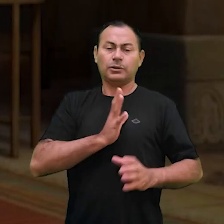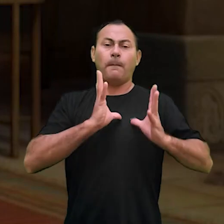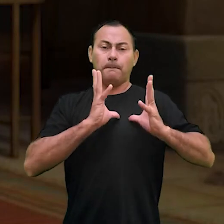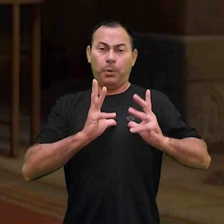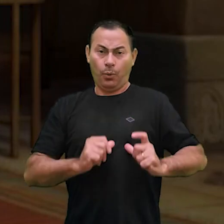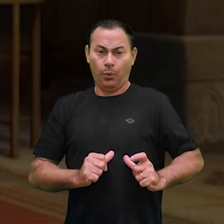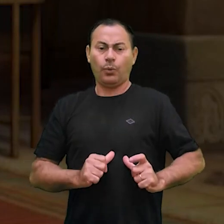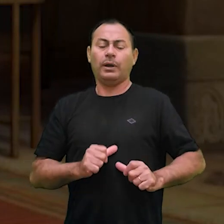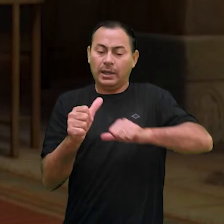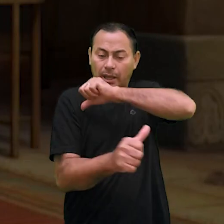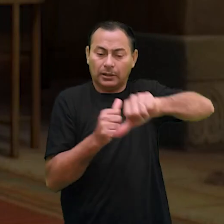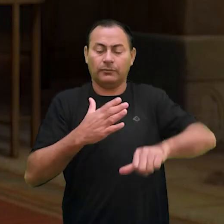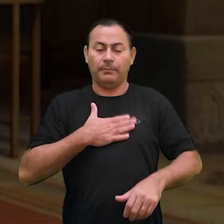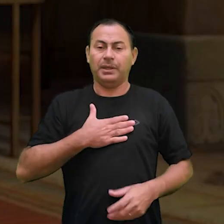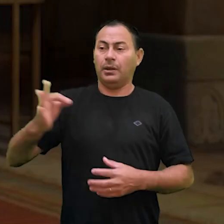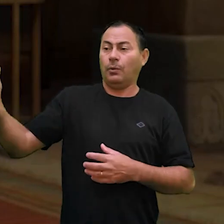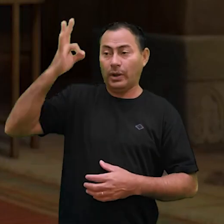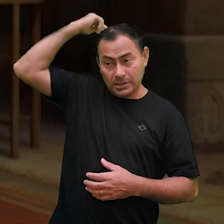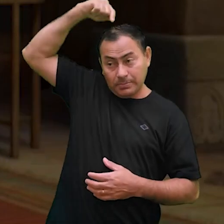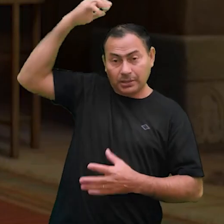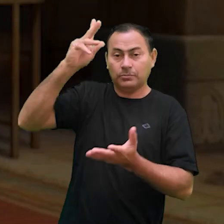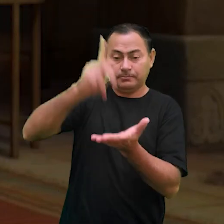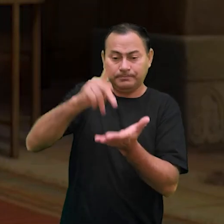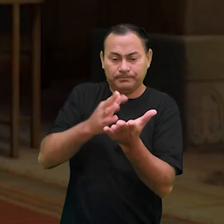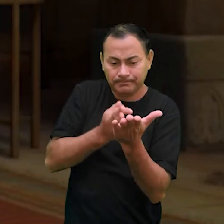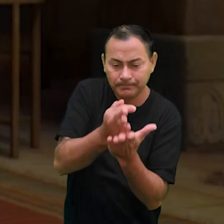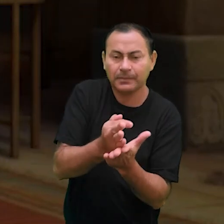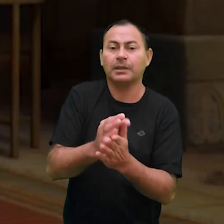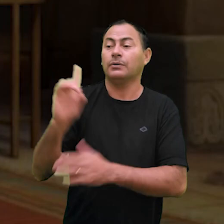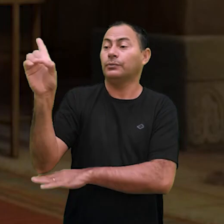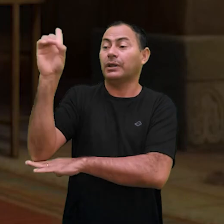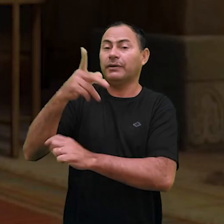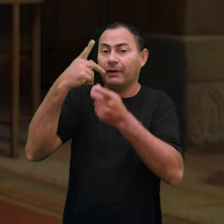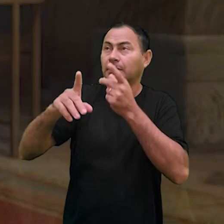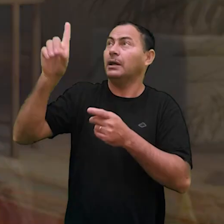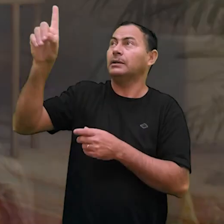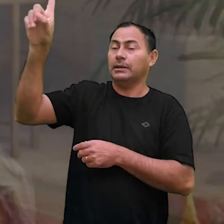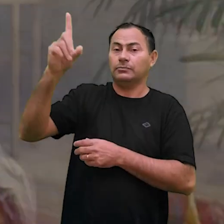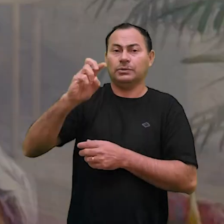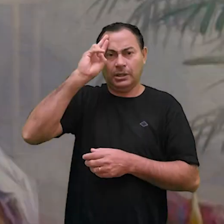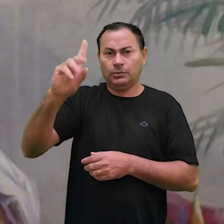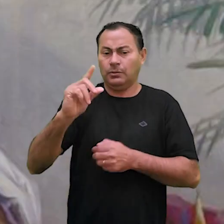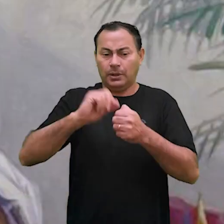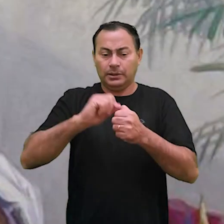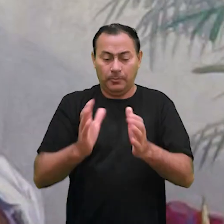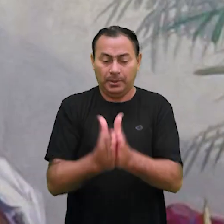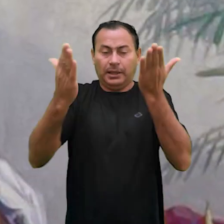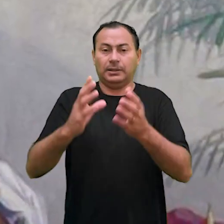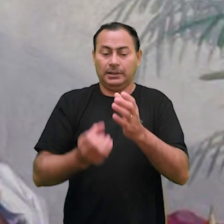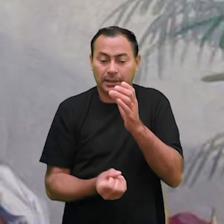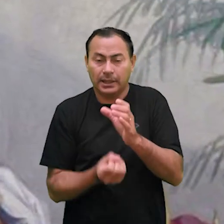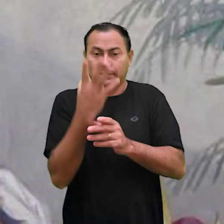ó Deus, um coração puro e renove em mim um espírito reto. O que ele estava realmente dizendo era: Deus, se